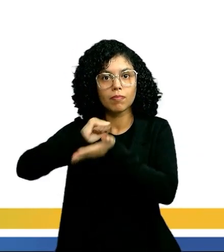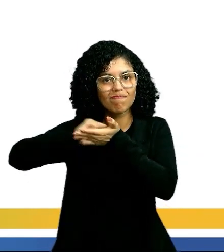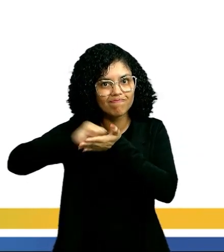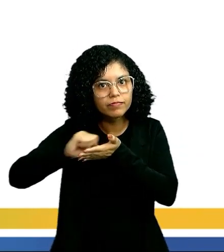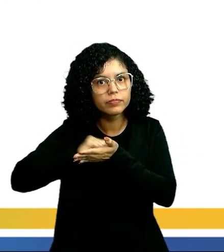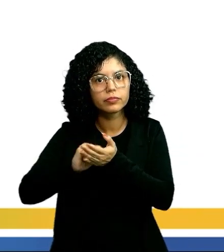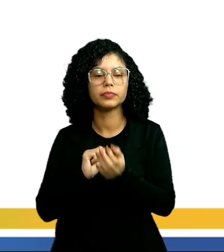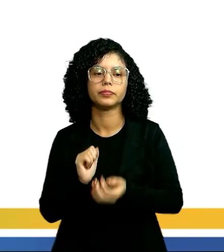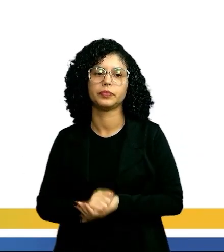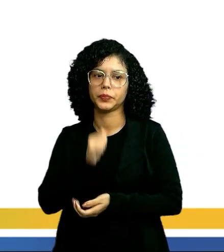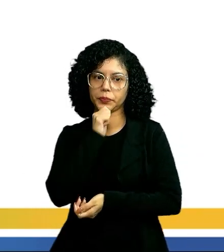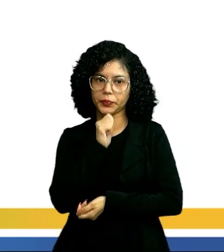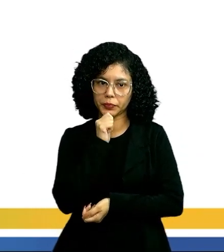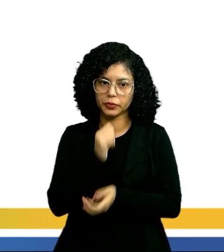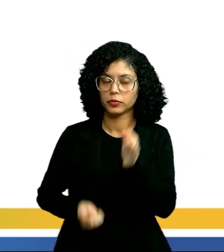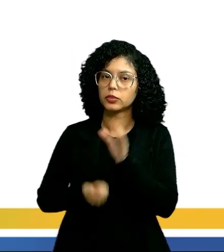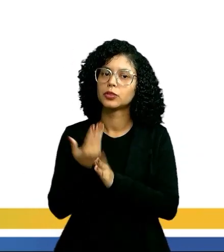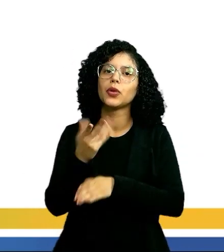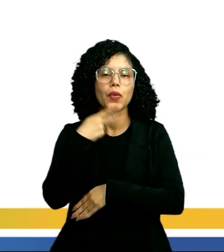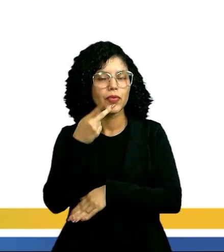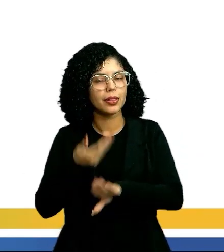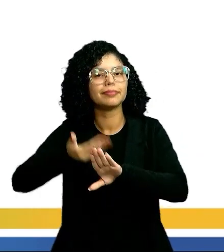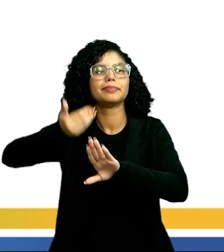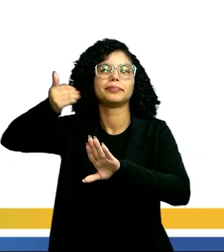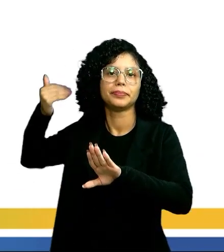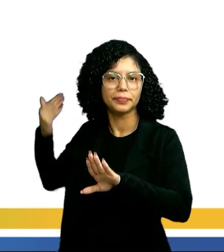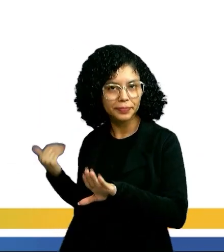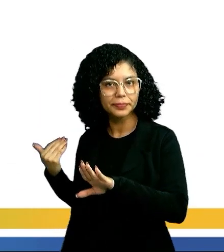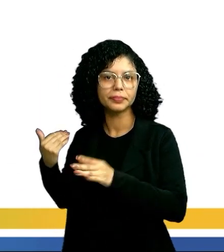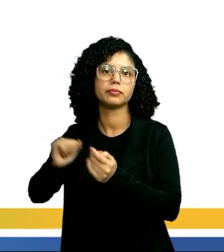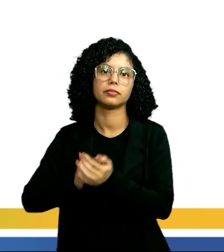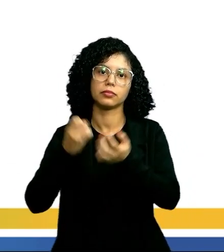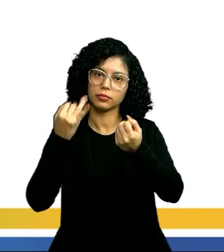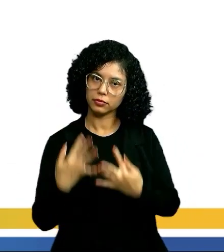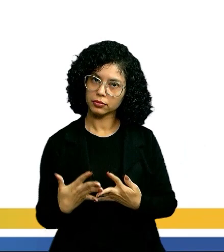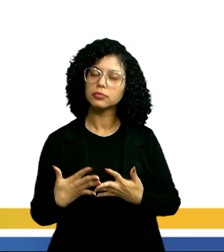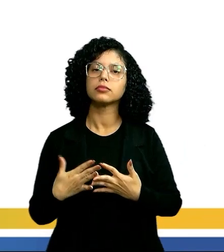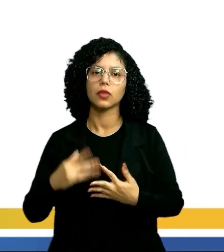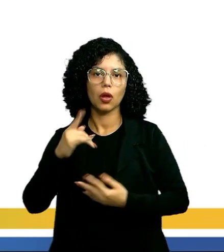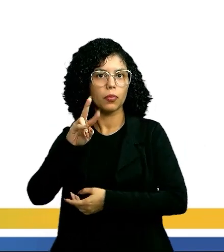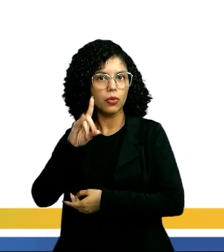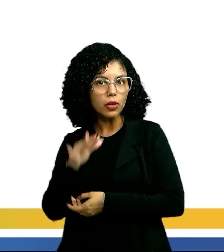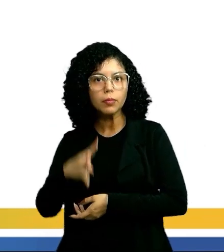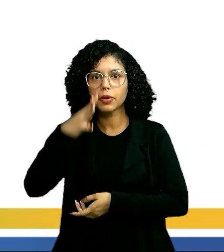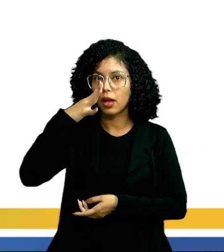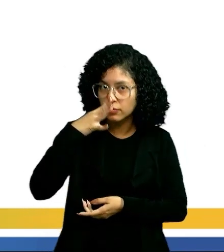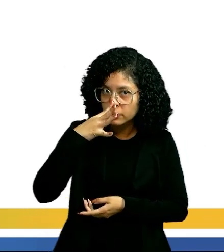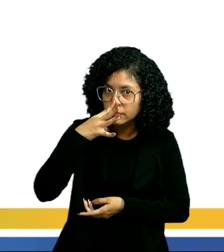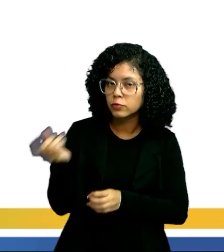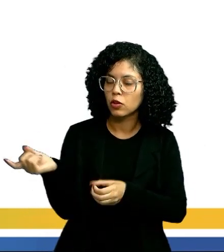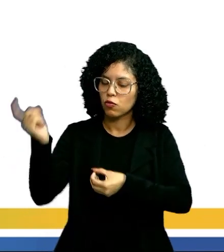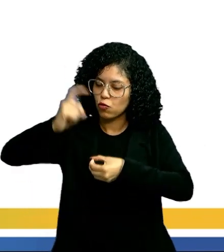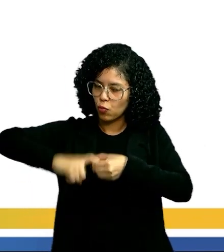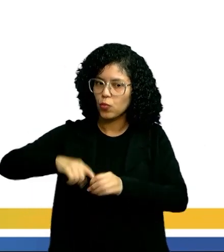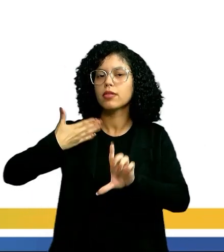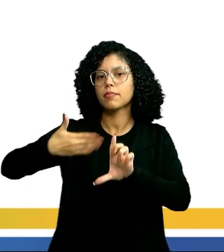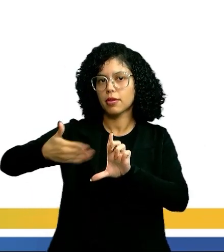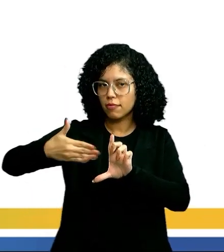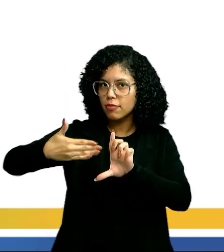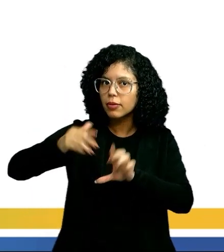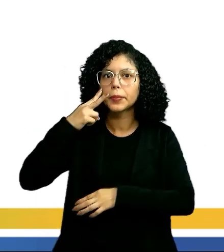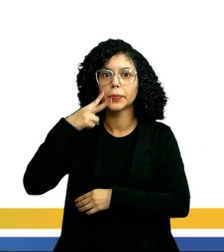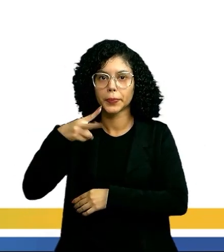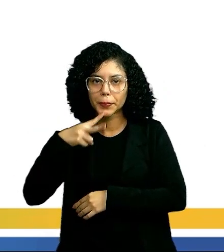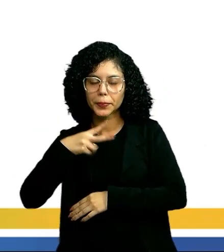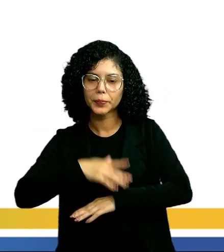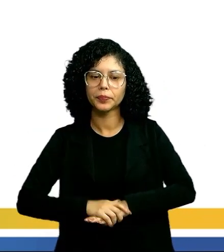plásticos e borrachas. Foi o que eu falei exatamente na aula sobre polímeros. Então, quem não assistiu, corre na plataforma